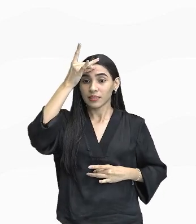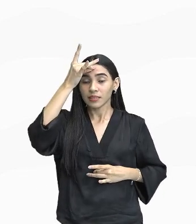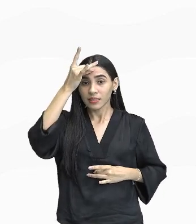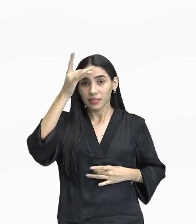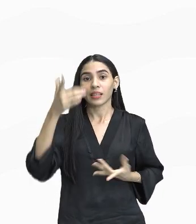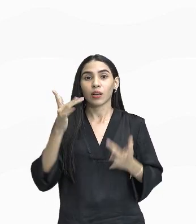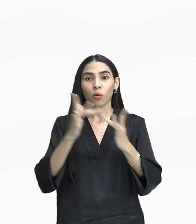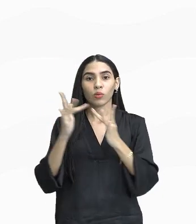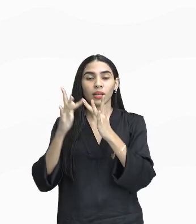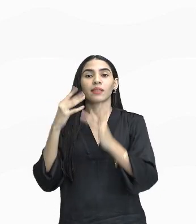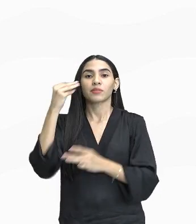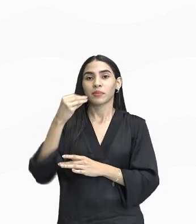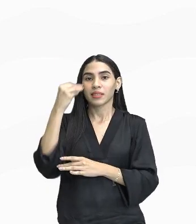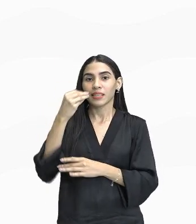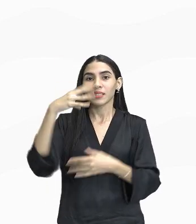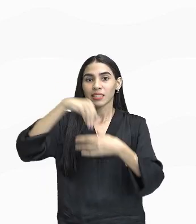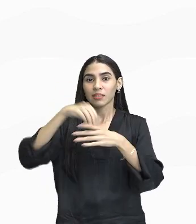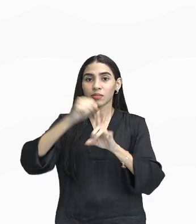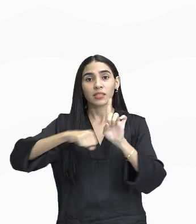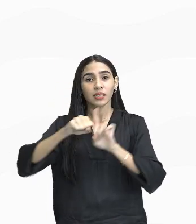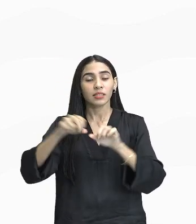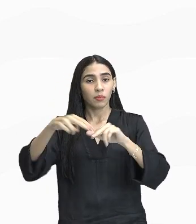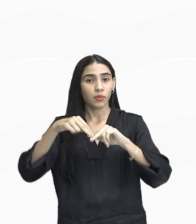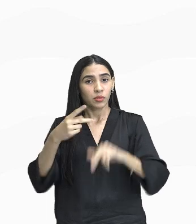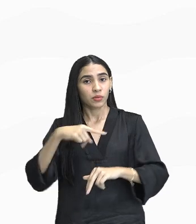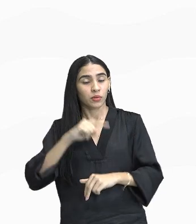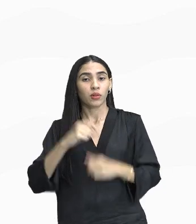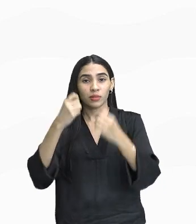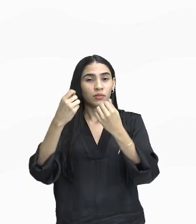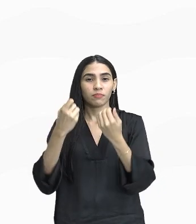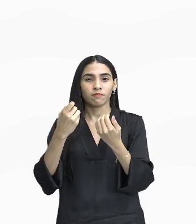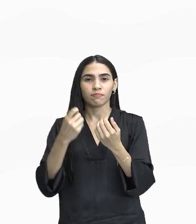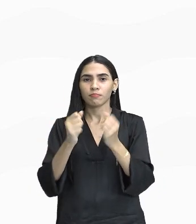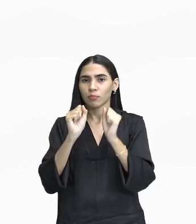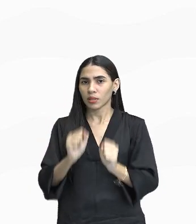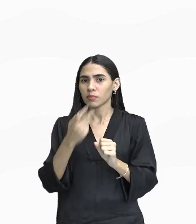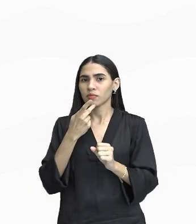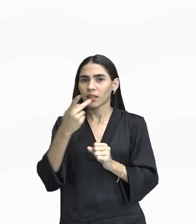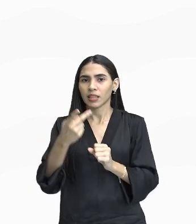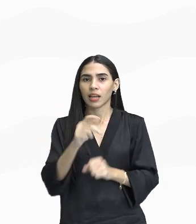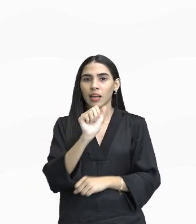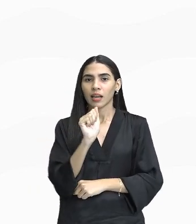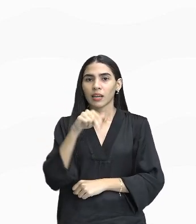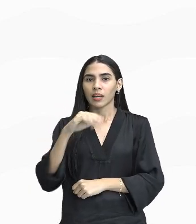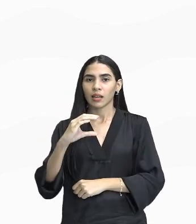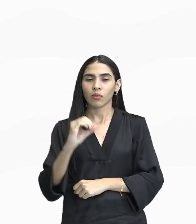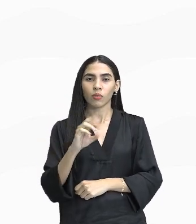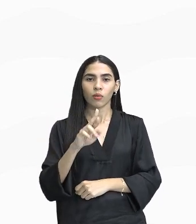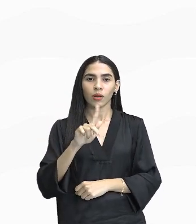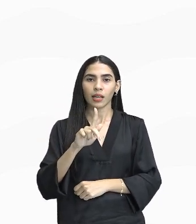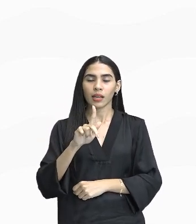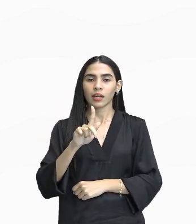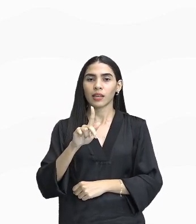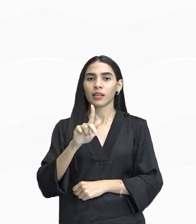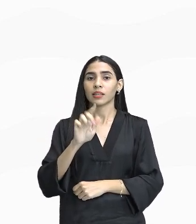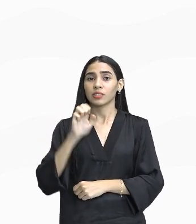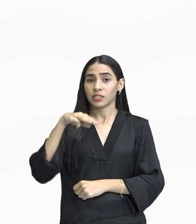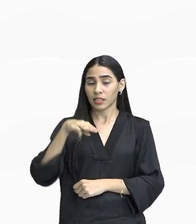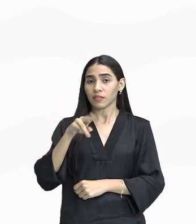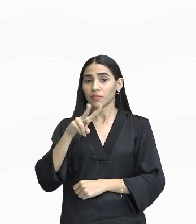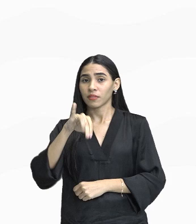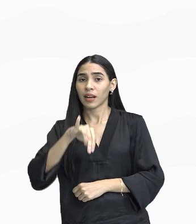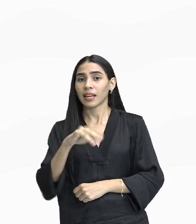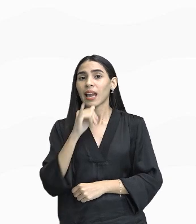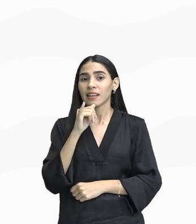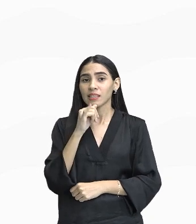à sociedade. É por isso que nós podemos dizer que a ancoragem ela vai trazer o não